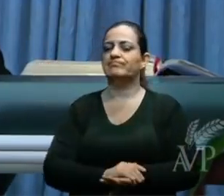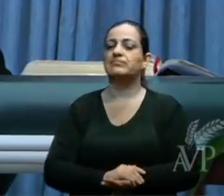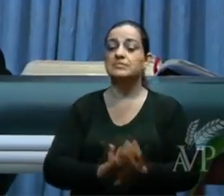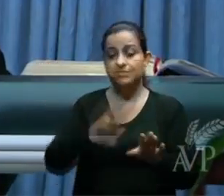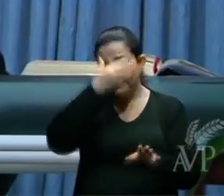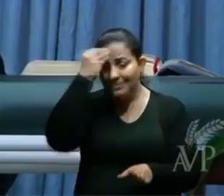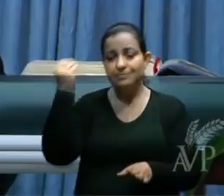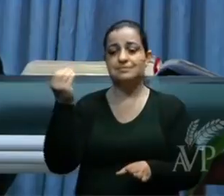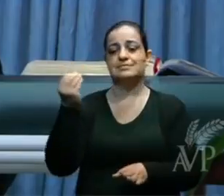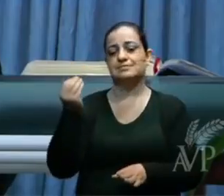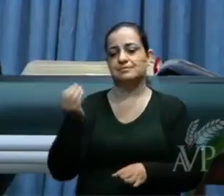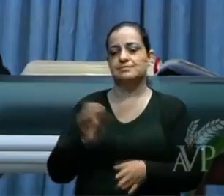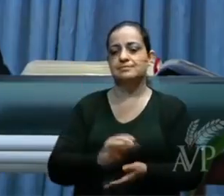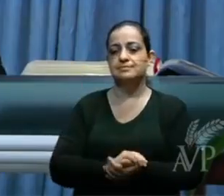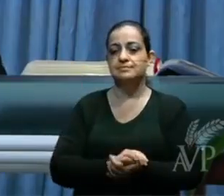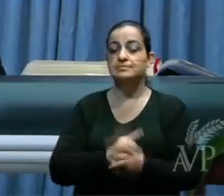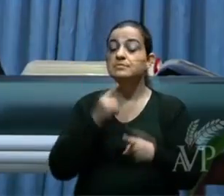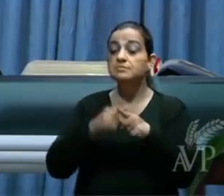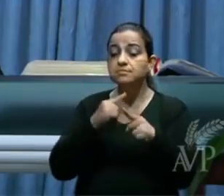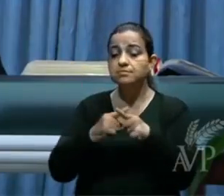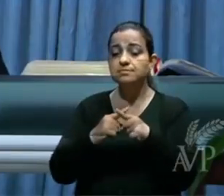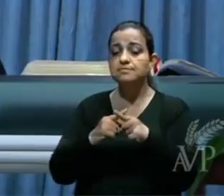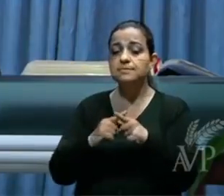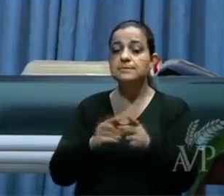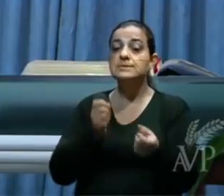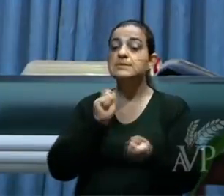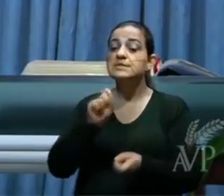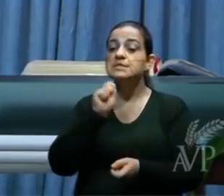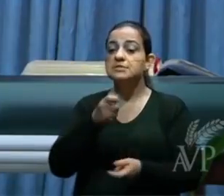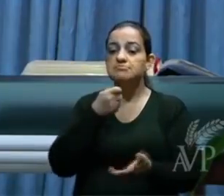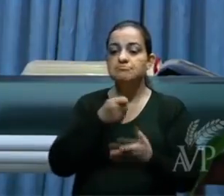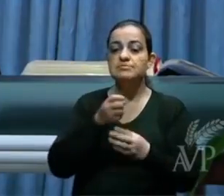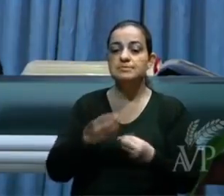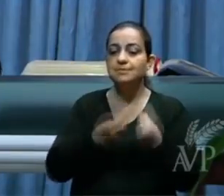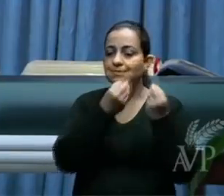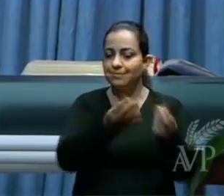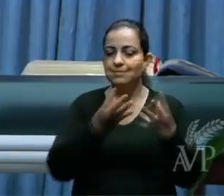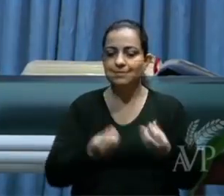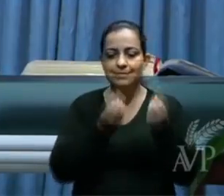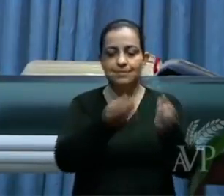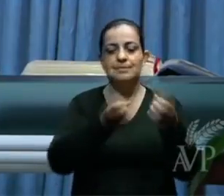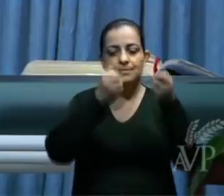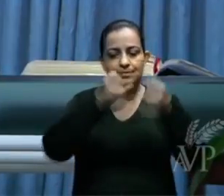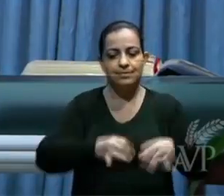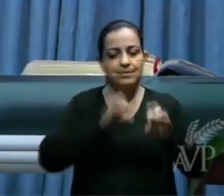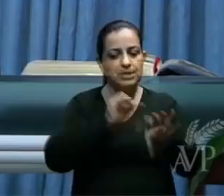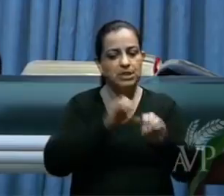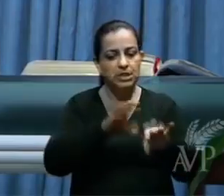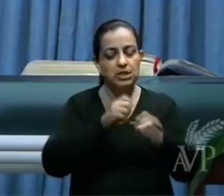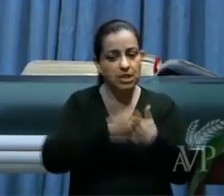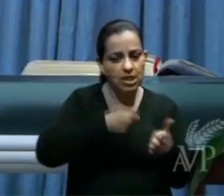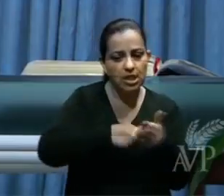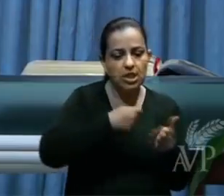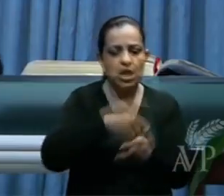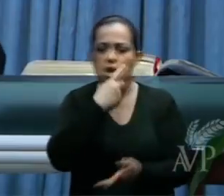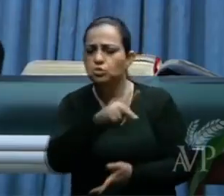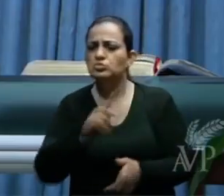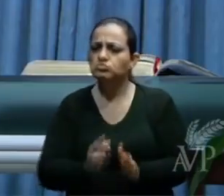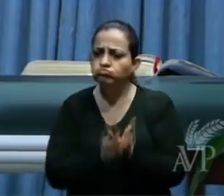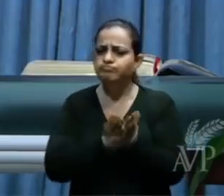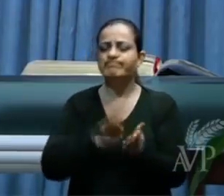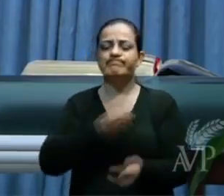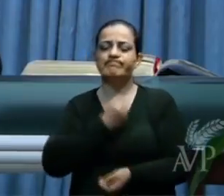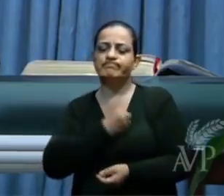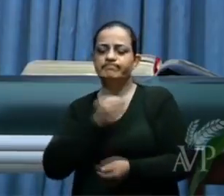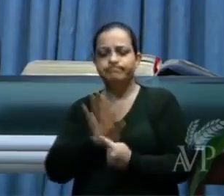esqueça porque a quem mais é dado mais exigido você é um cristão você tem que